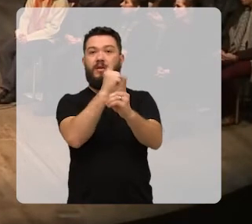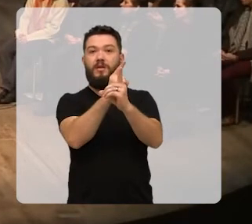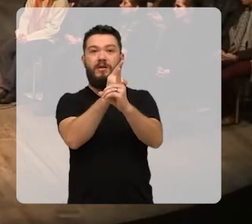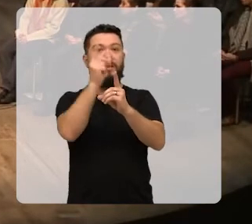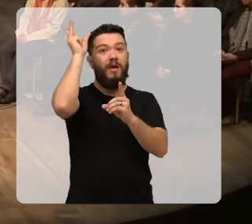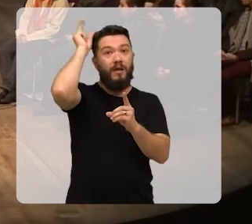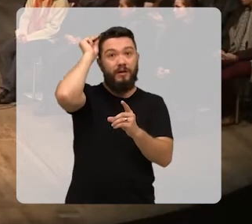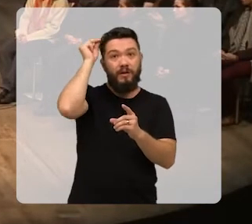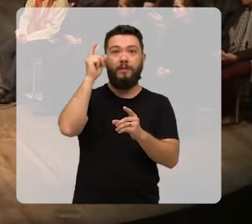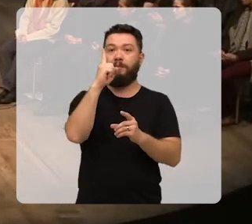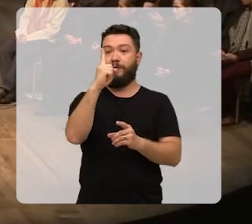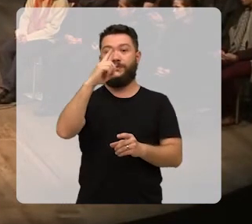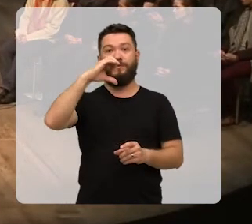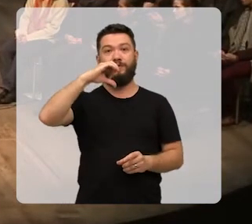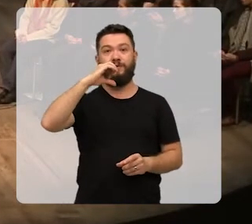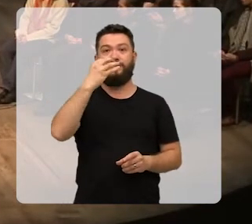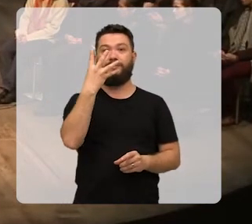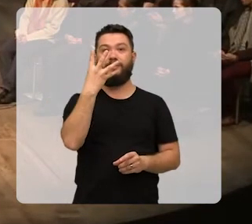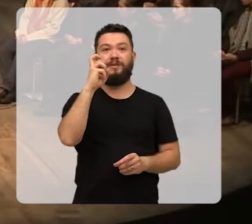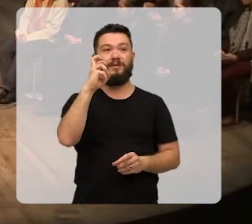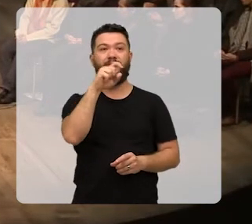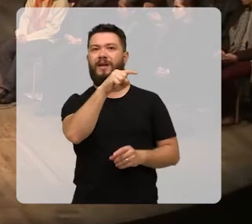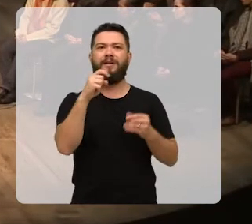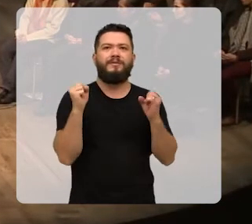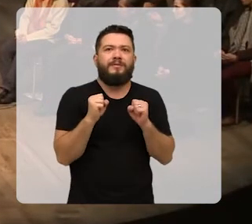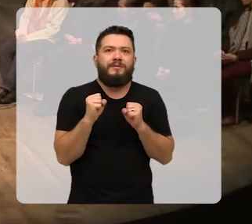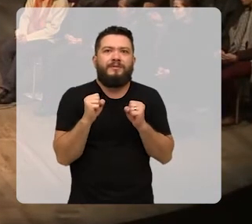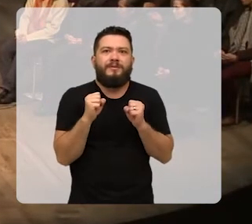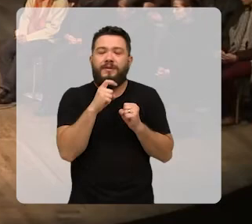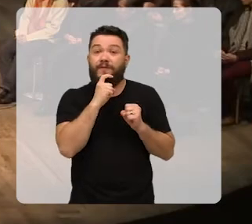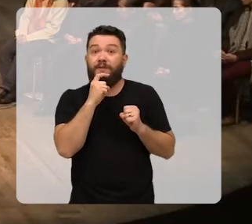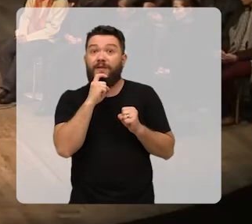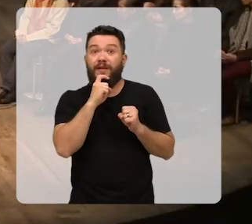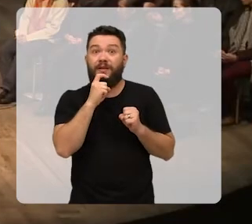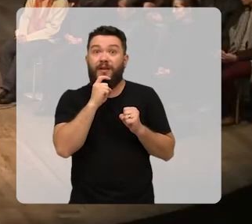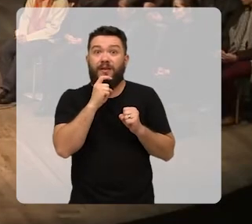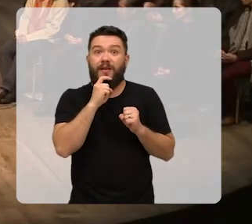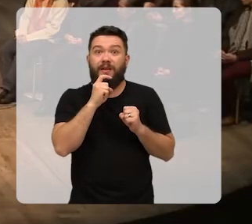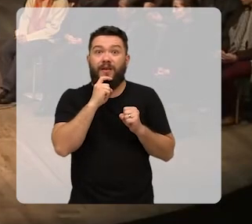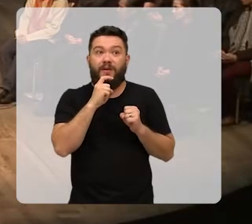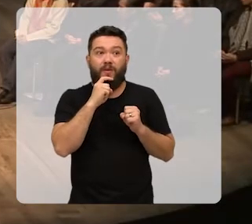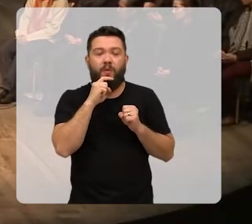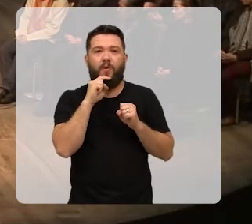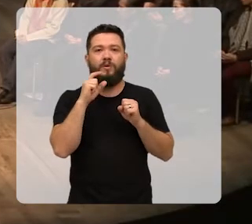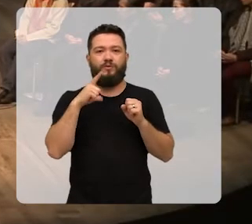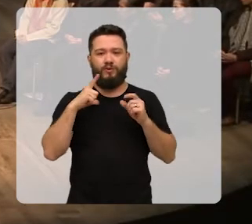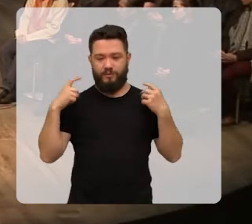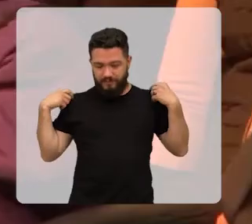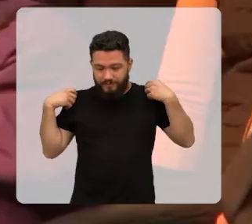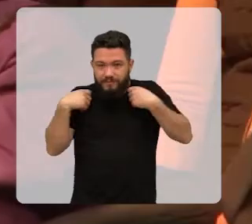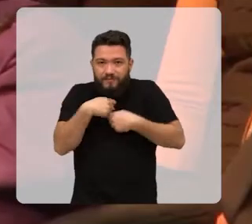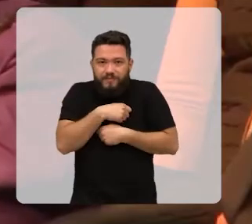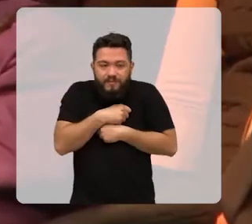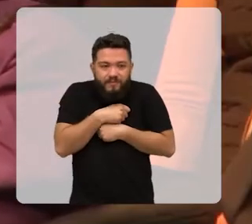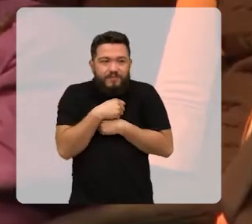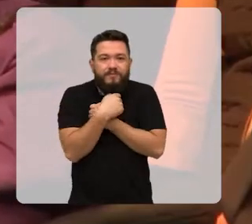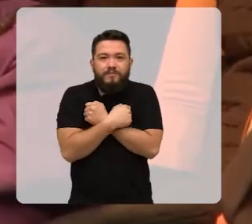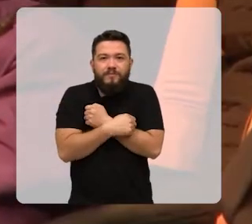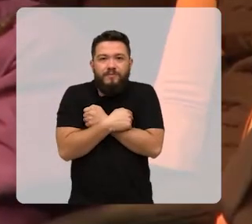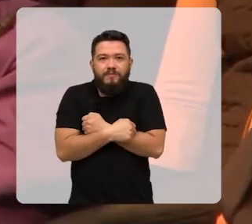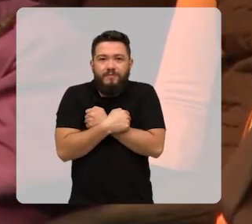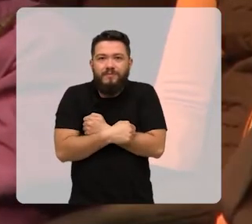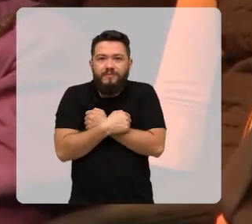1945 ela temia de frio e estava embrulhado com cobertor porque não aguenta mais